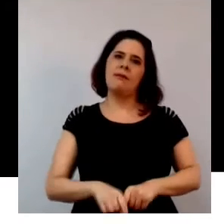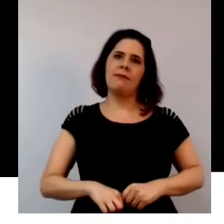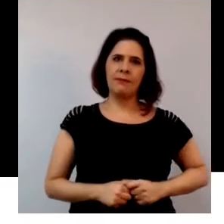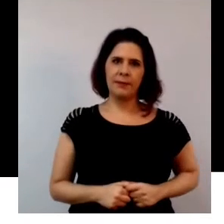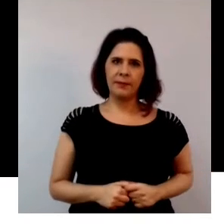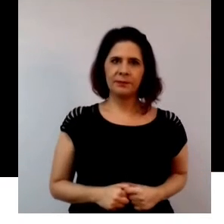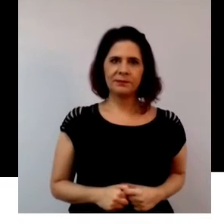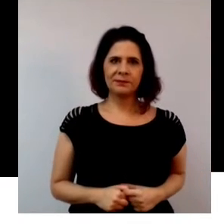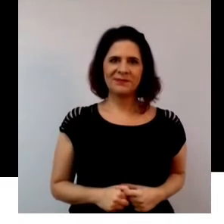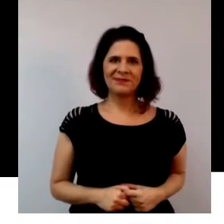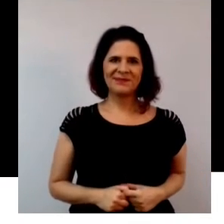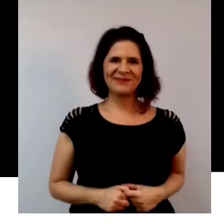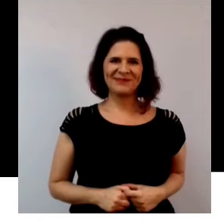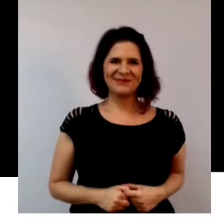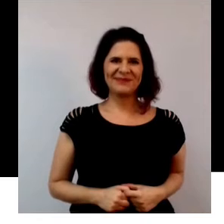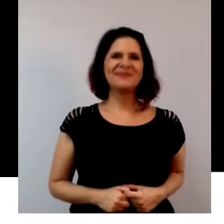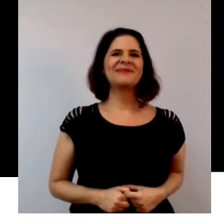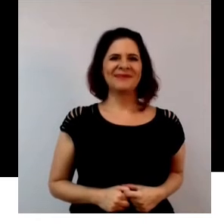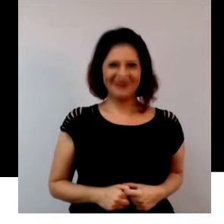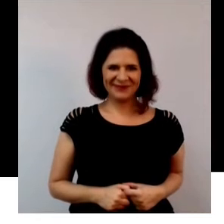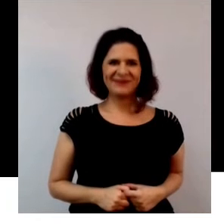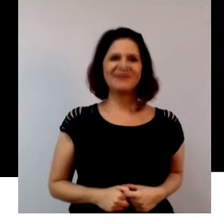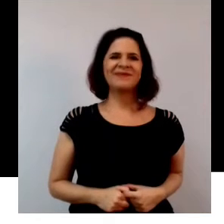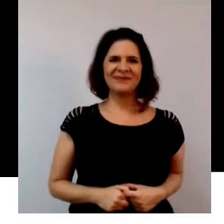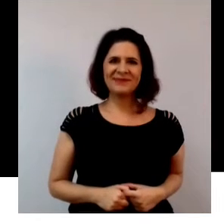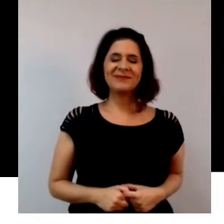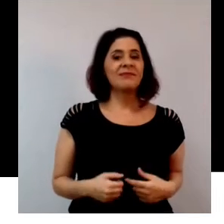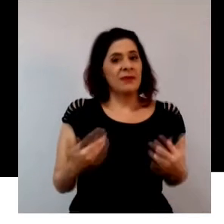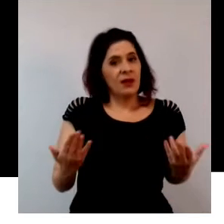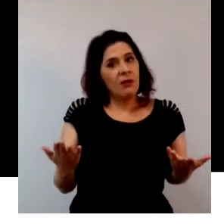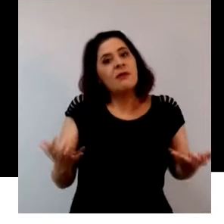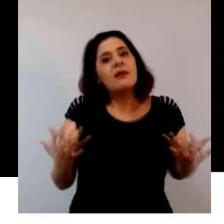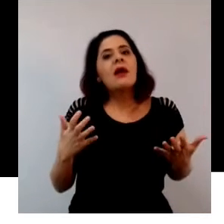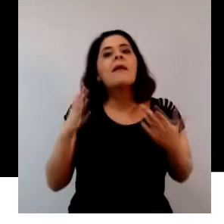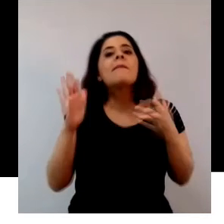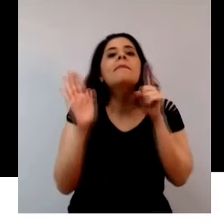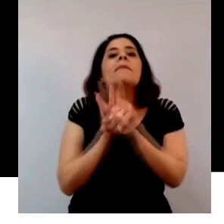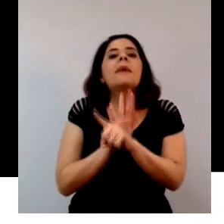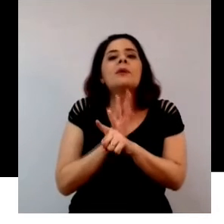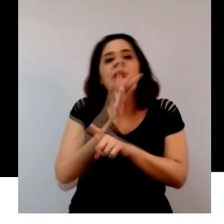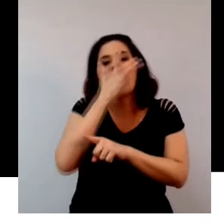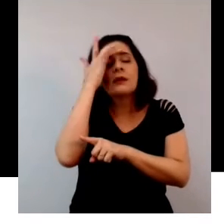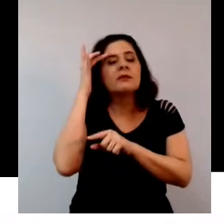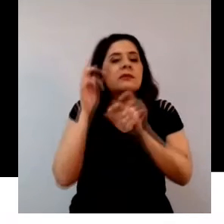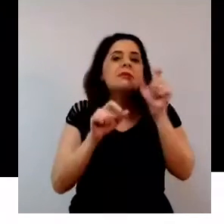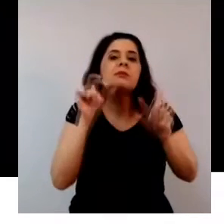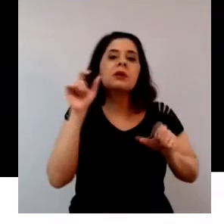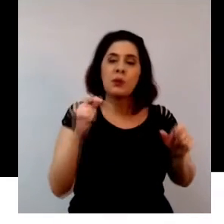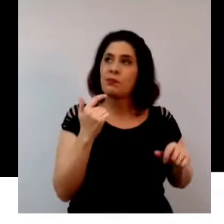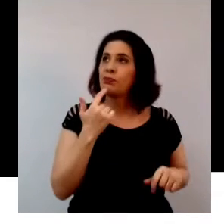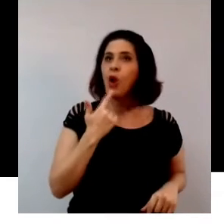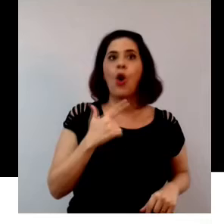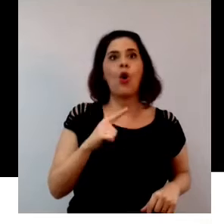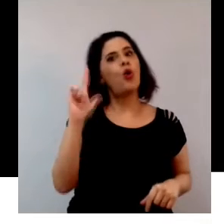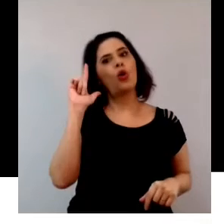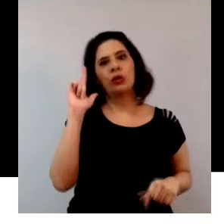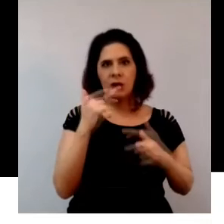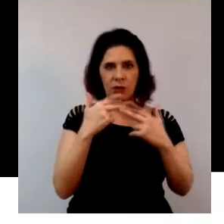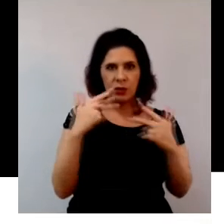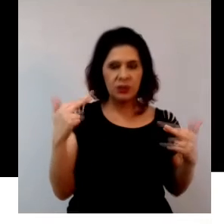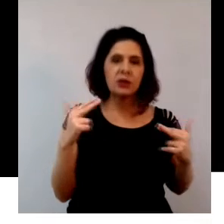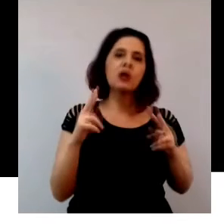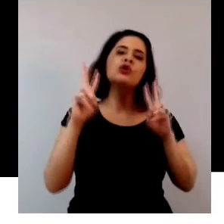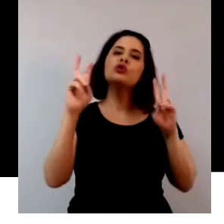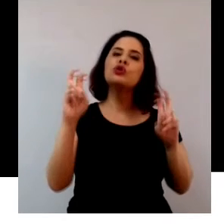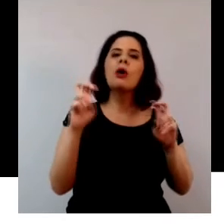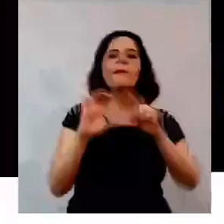Perfeito. E, gente, eu queria perguntar, para salientar um outro lugar também da ciência e do conhecimento, né? Que